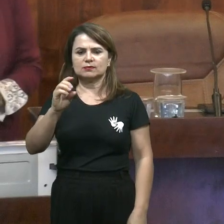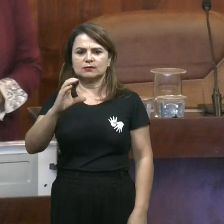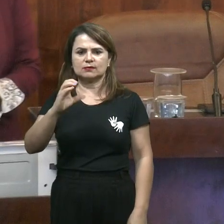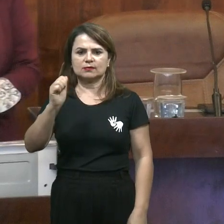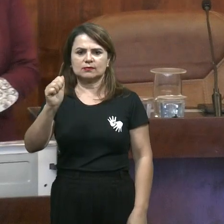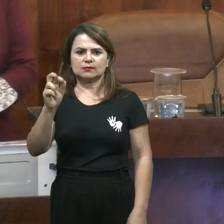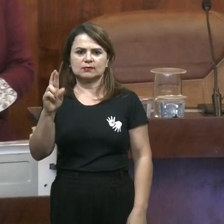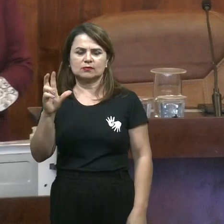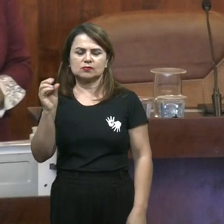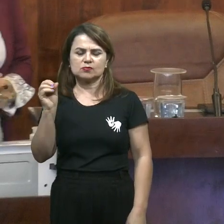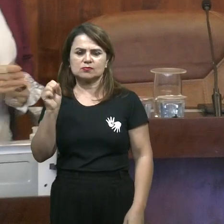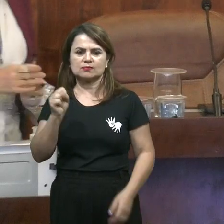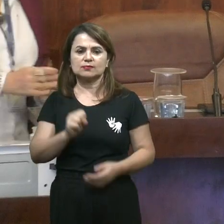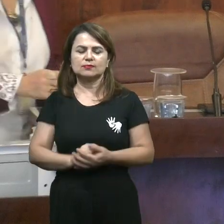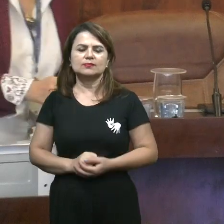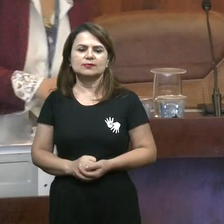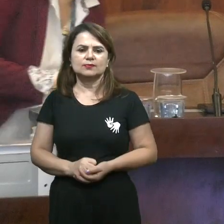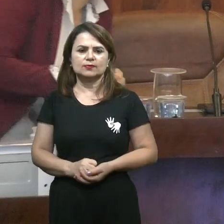FEF pela iniciativa.